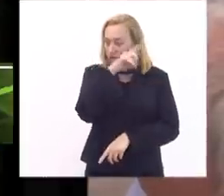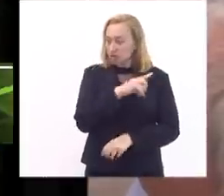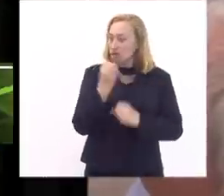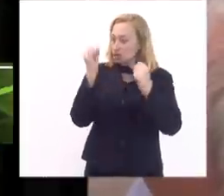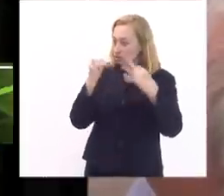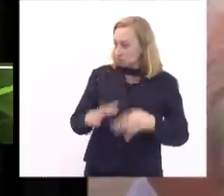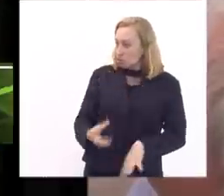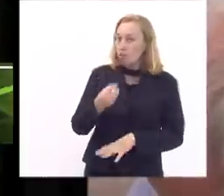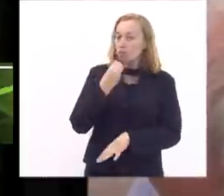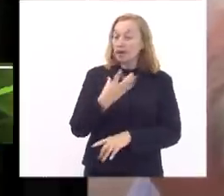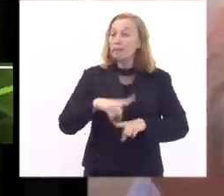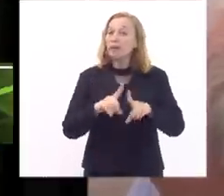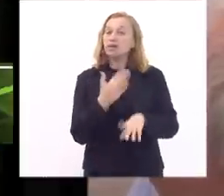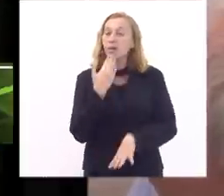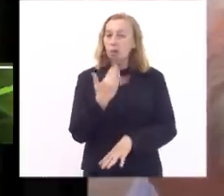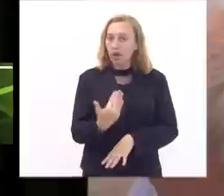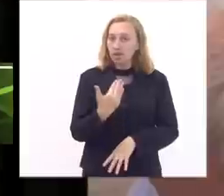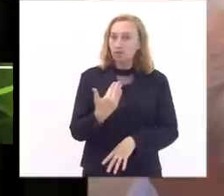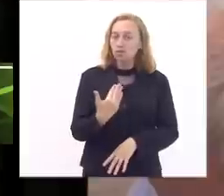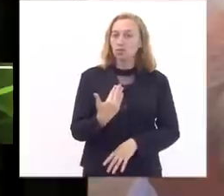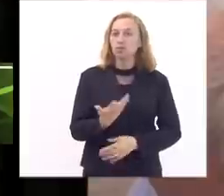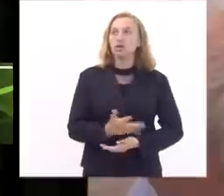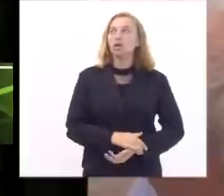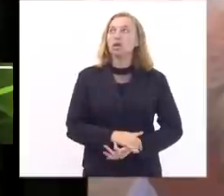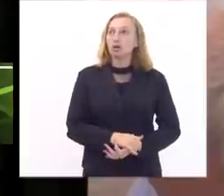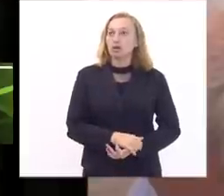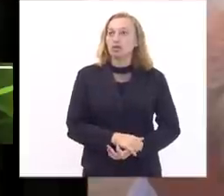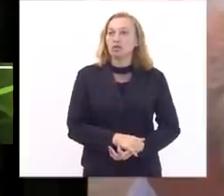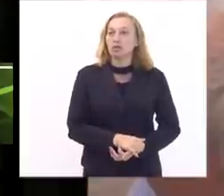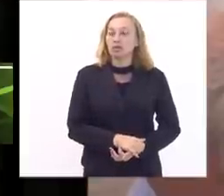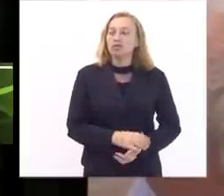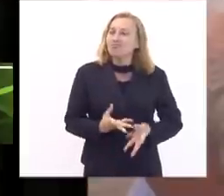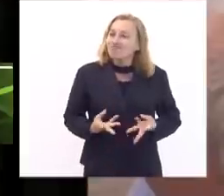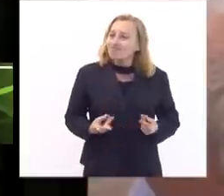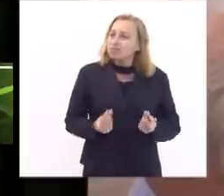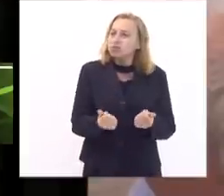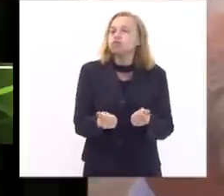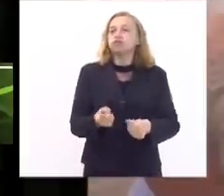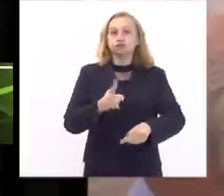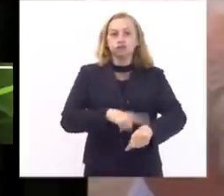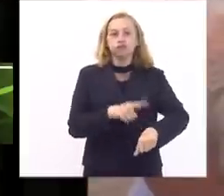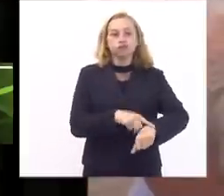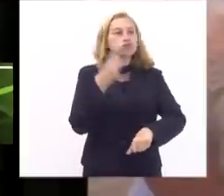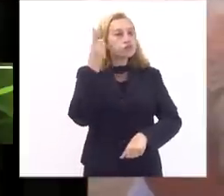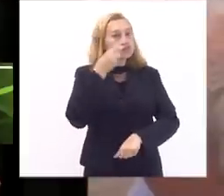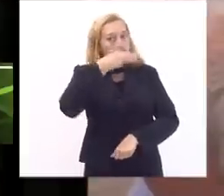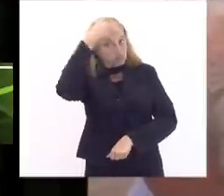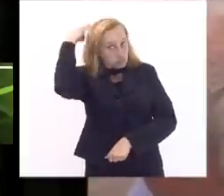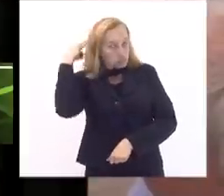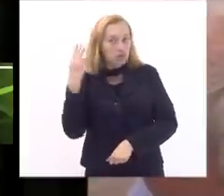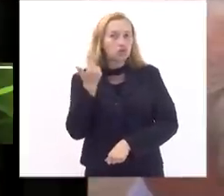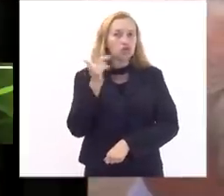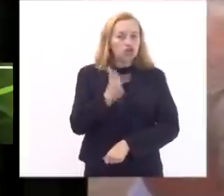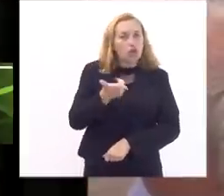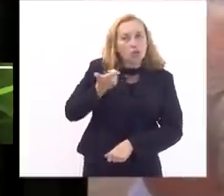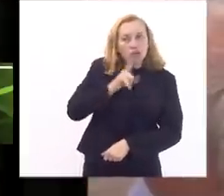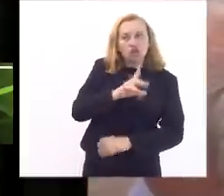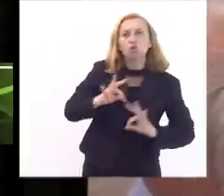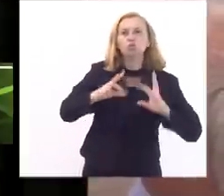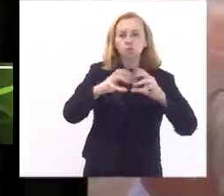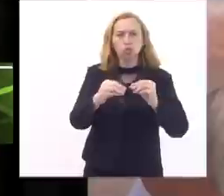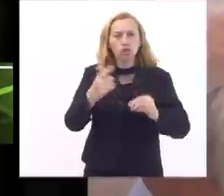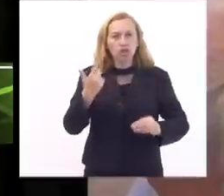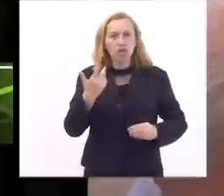bem, mas eu peço um pouco também de sensibilidade nessa hora, Márcio, que você já conseguiu no tudo que vocês